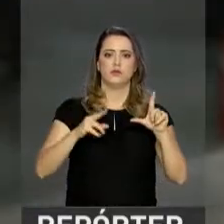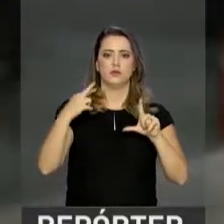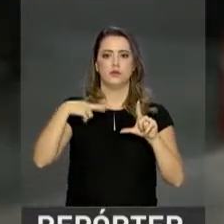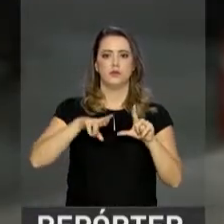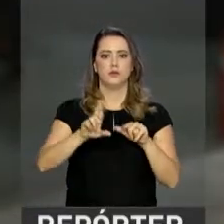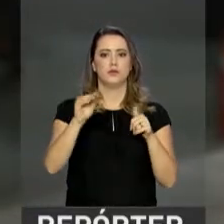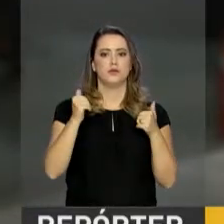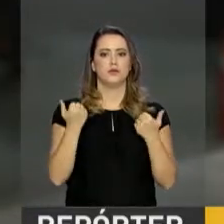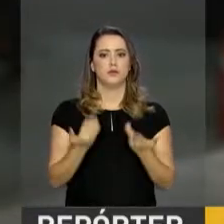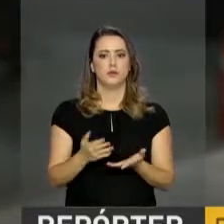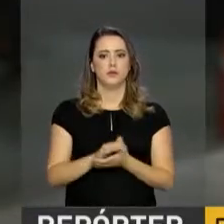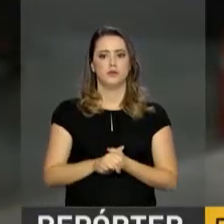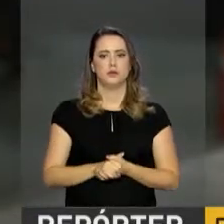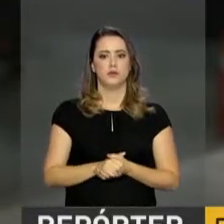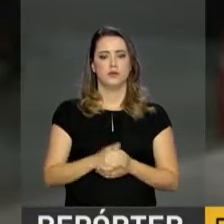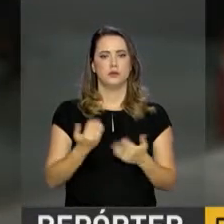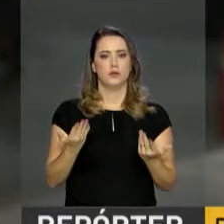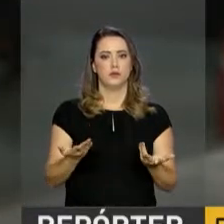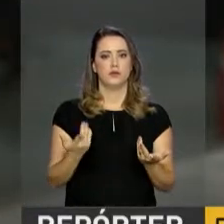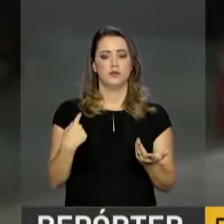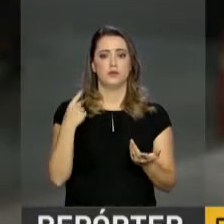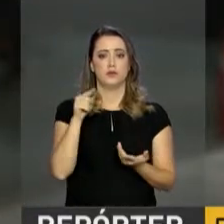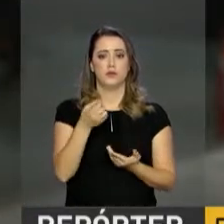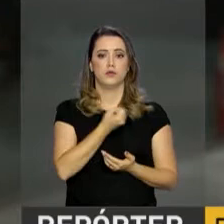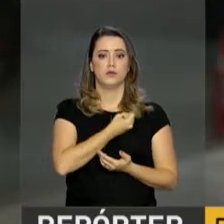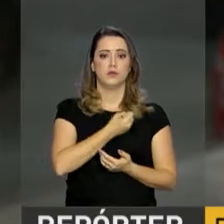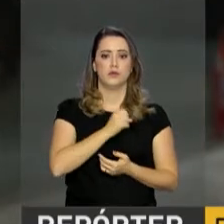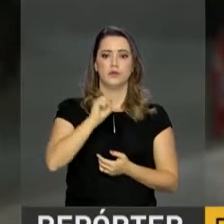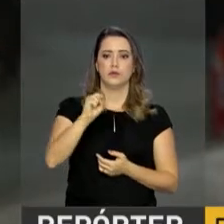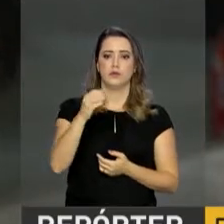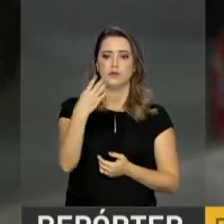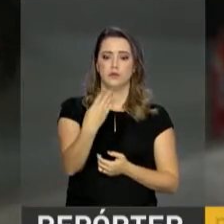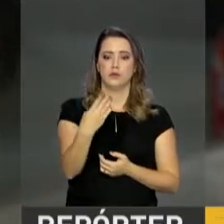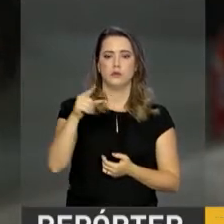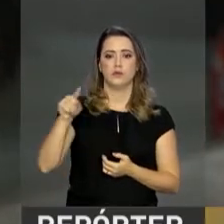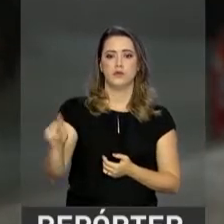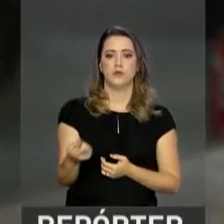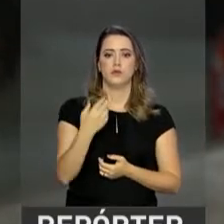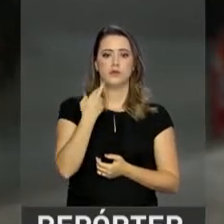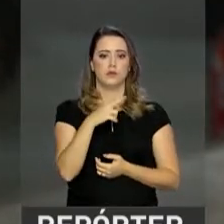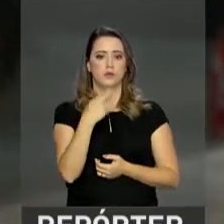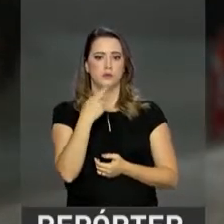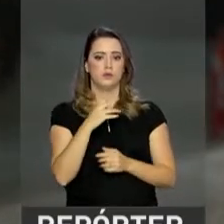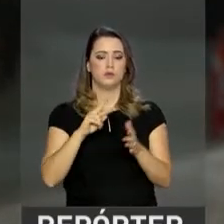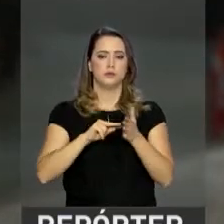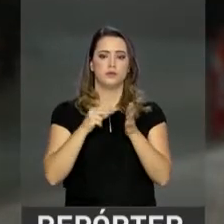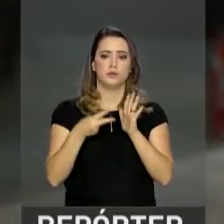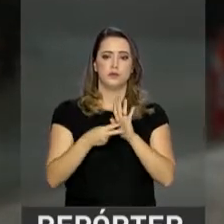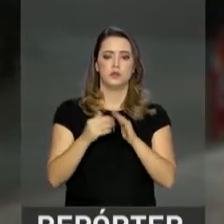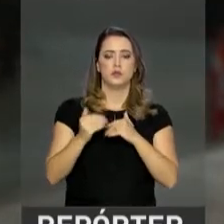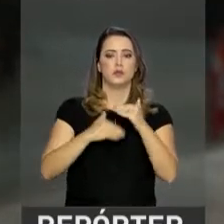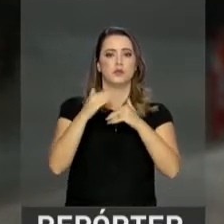TV NBR. Olha, Ana Gabriela, esse número, 84 mil denúncias, representa um aumento de